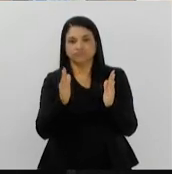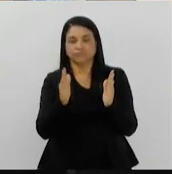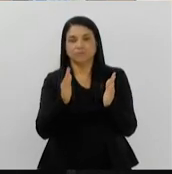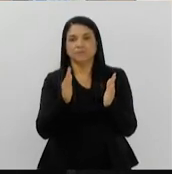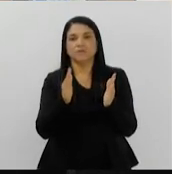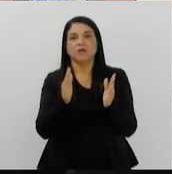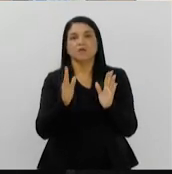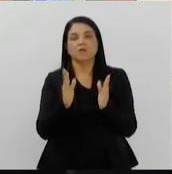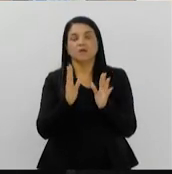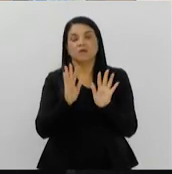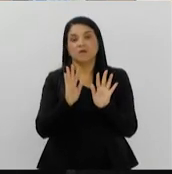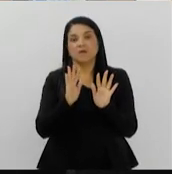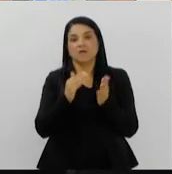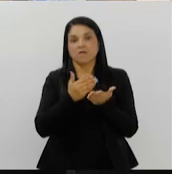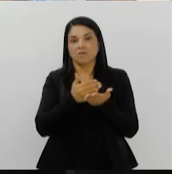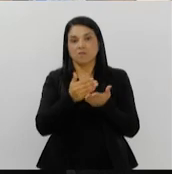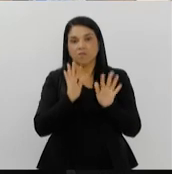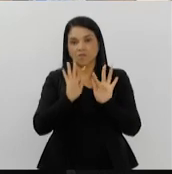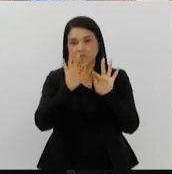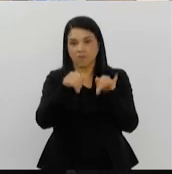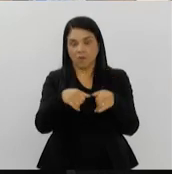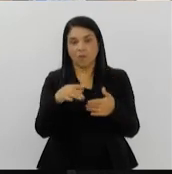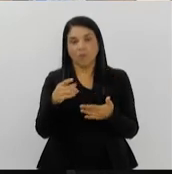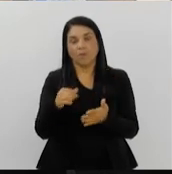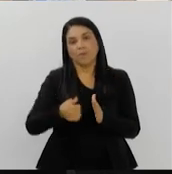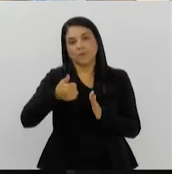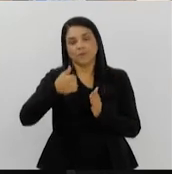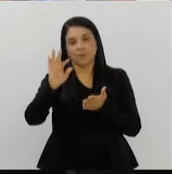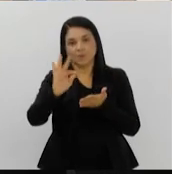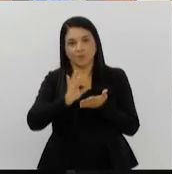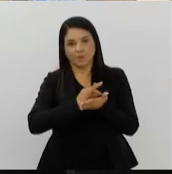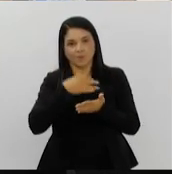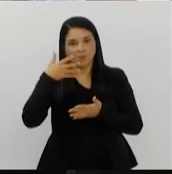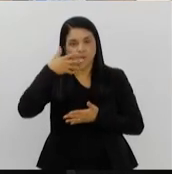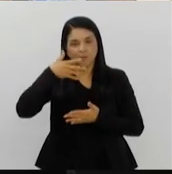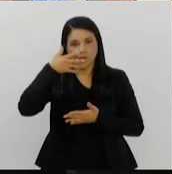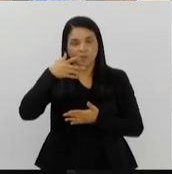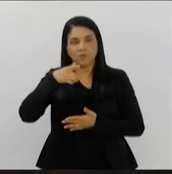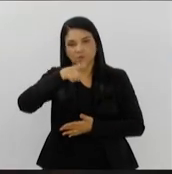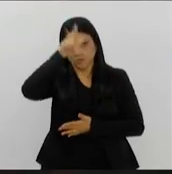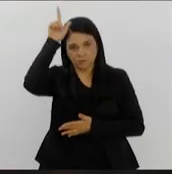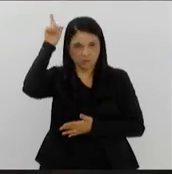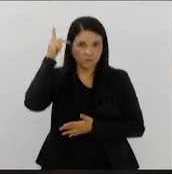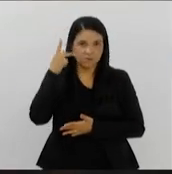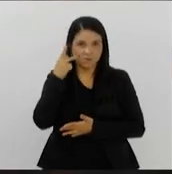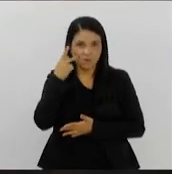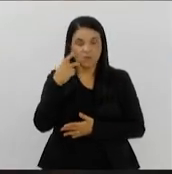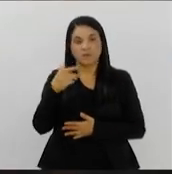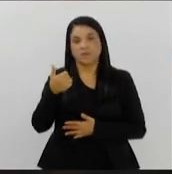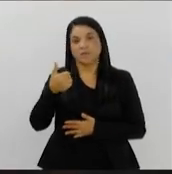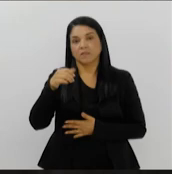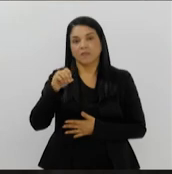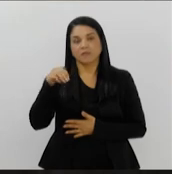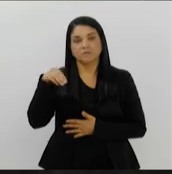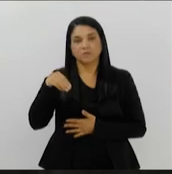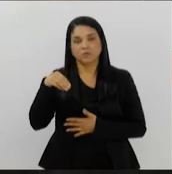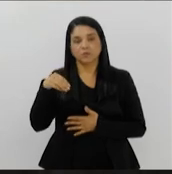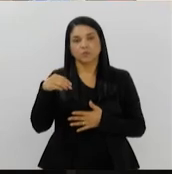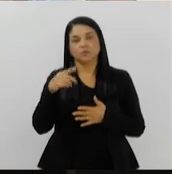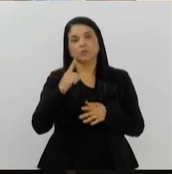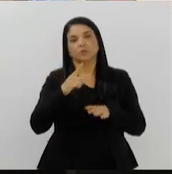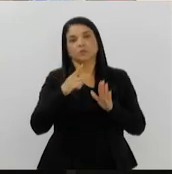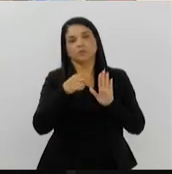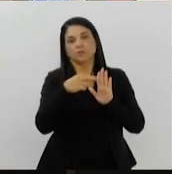ao expediente final com o primeiro orador, o deputado Luiz Paulo. Vossa Excelência dispõe de 10 minutos no tempo regimental.